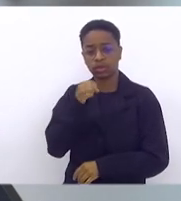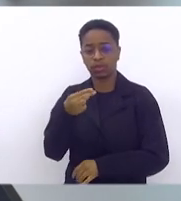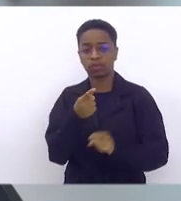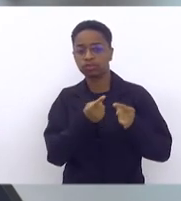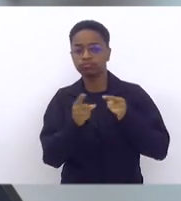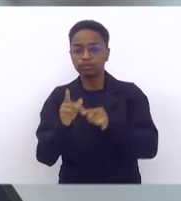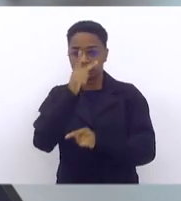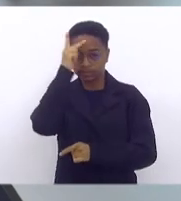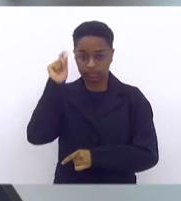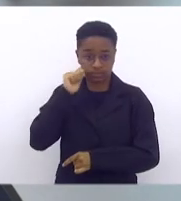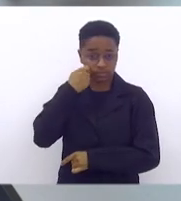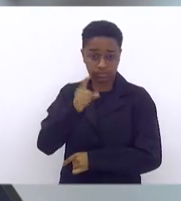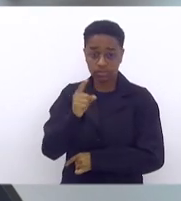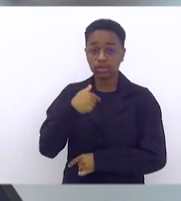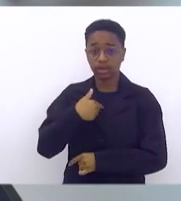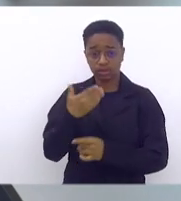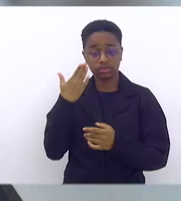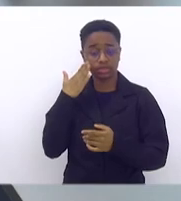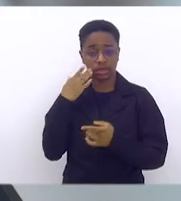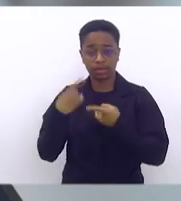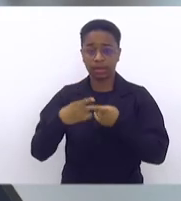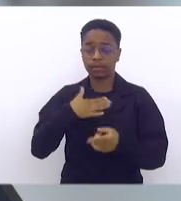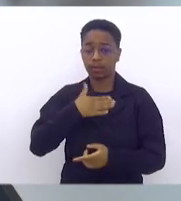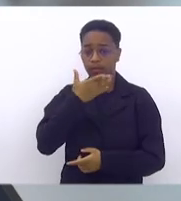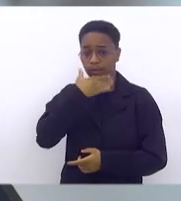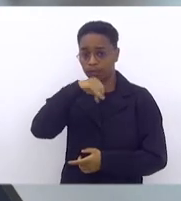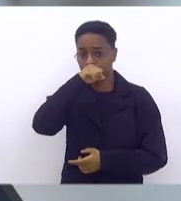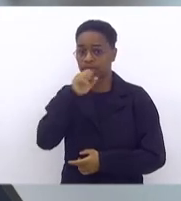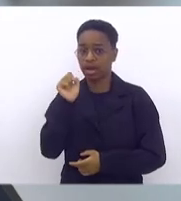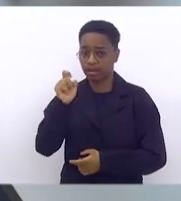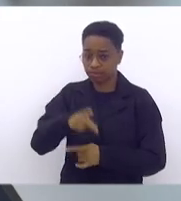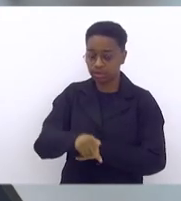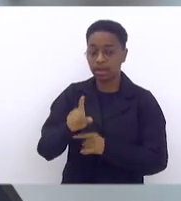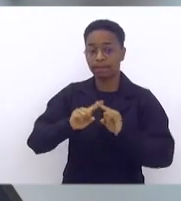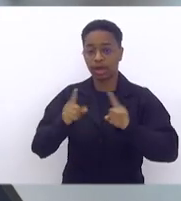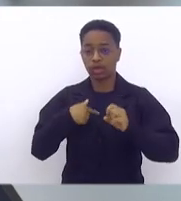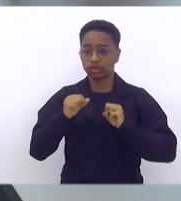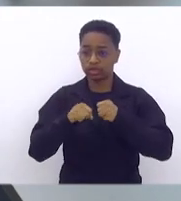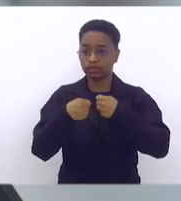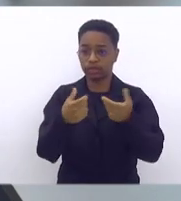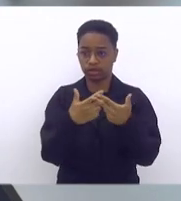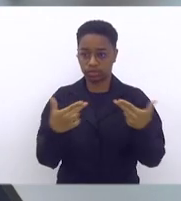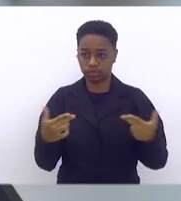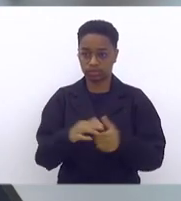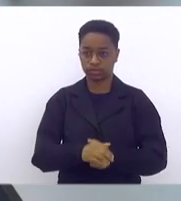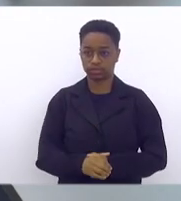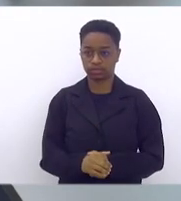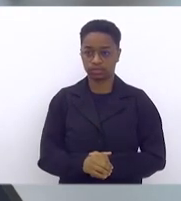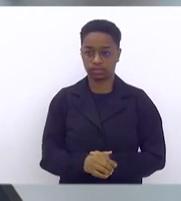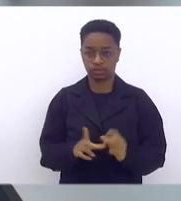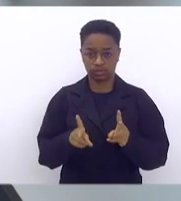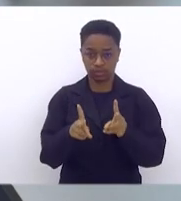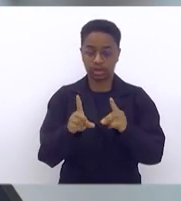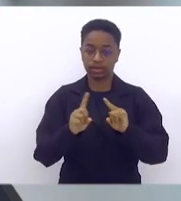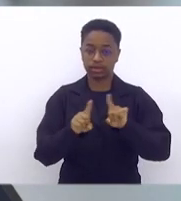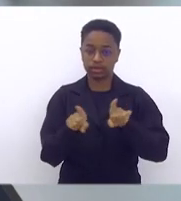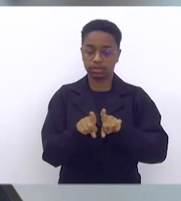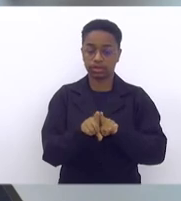reconheço isso. Meu pai é policial militar aposentado e, mesmo assim, eu estou aqui defendendo o que eu estou defendendo. Falar a